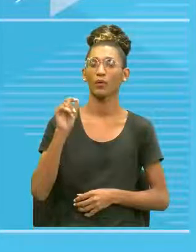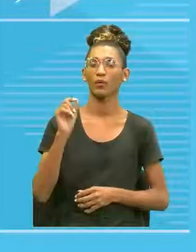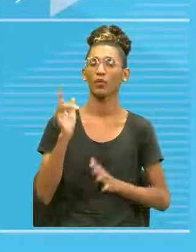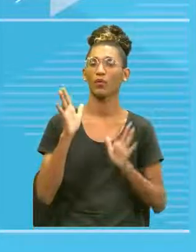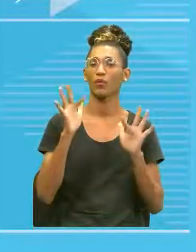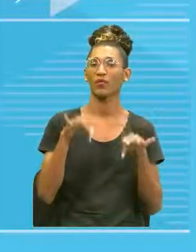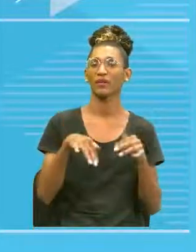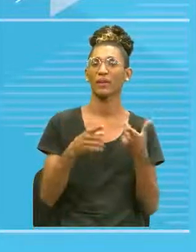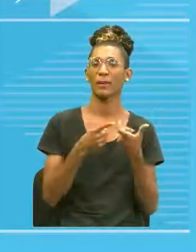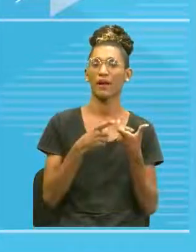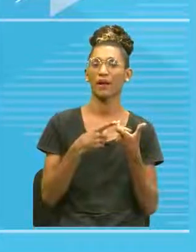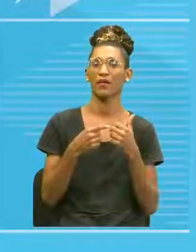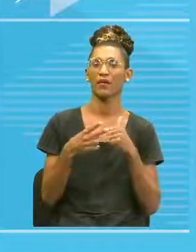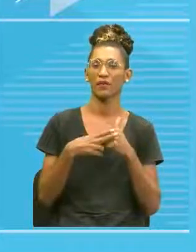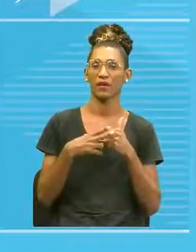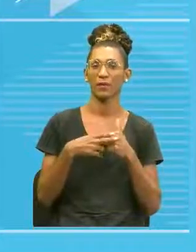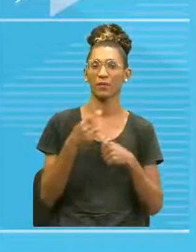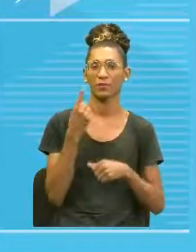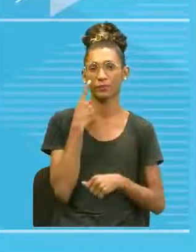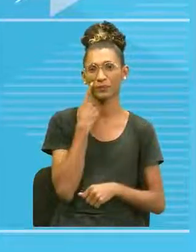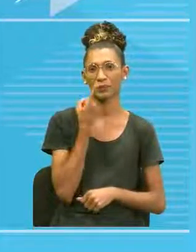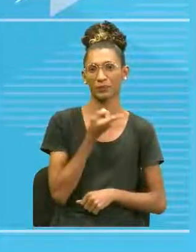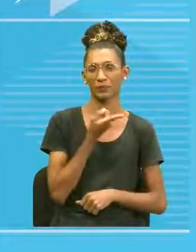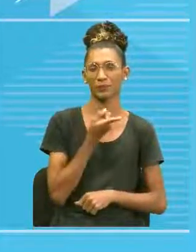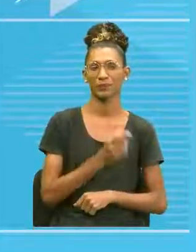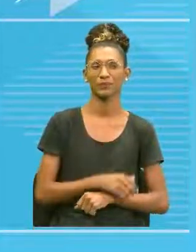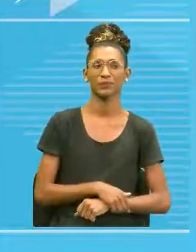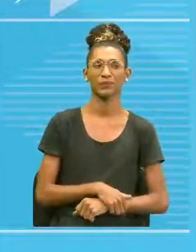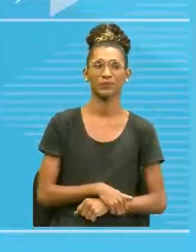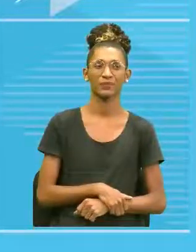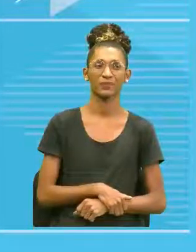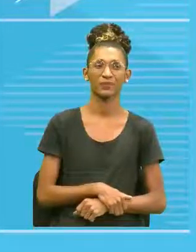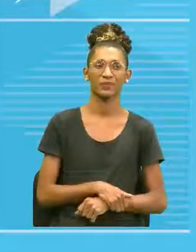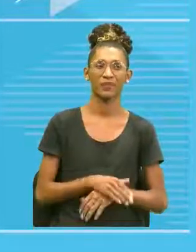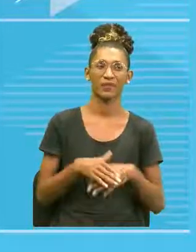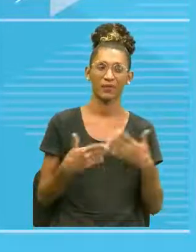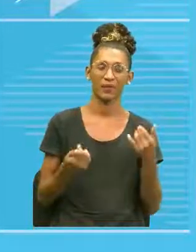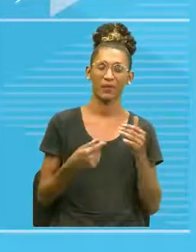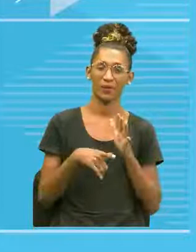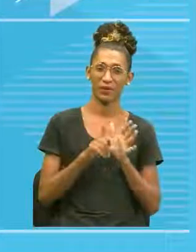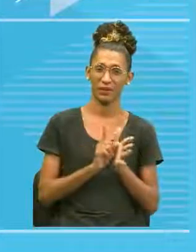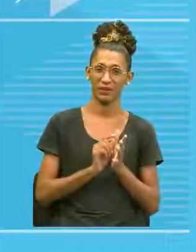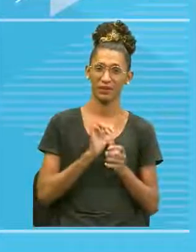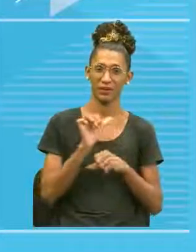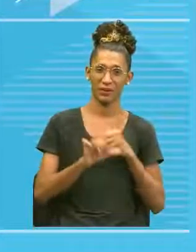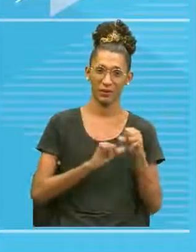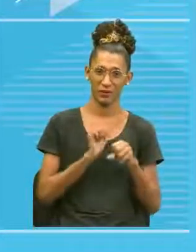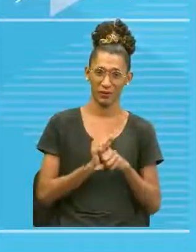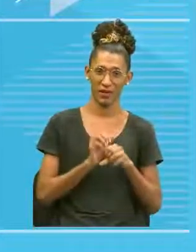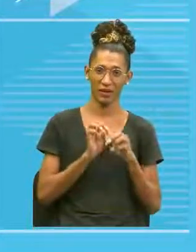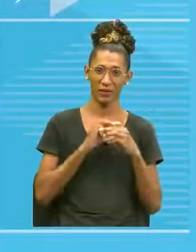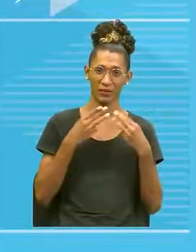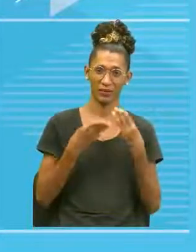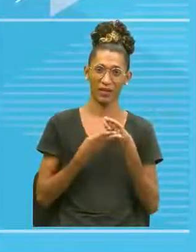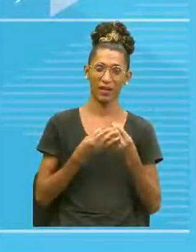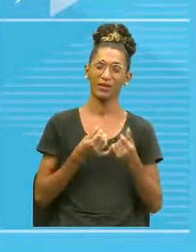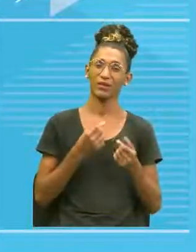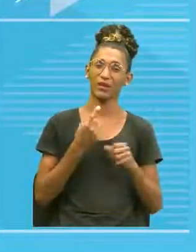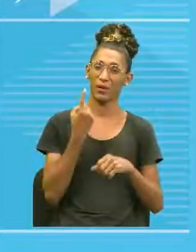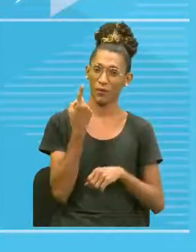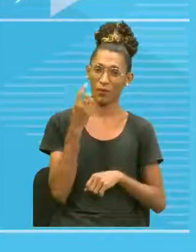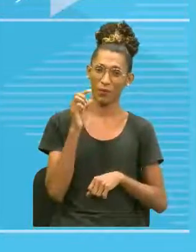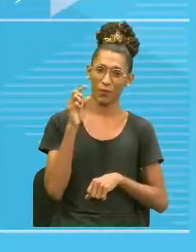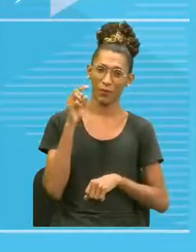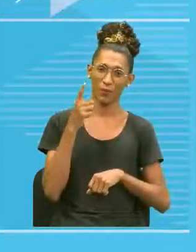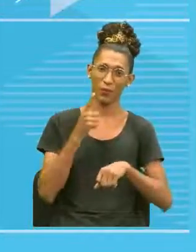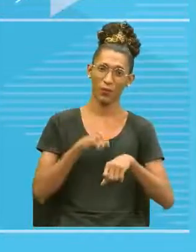final do verbo ok bom então antes de eu trocar de slide eu vou marcar um minuto